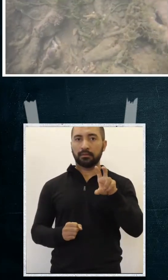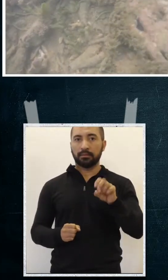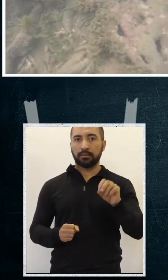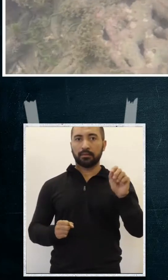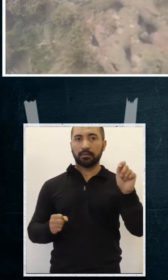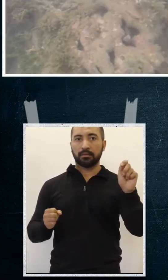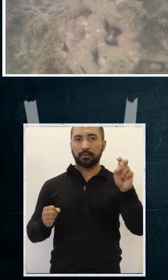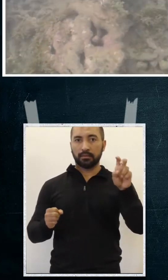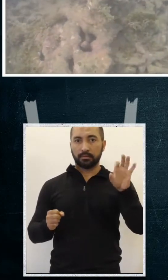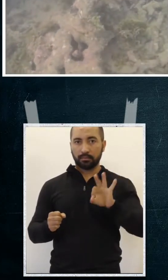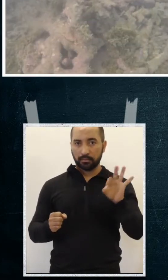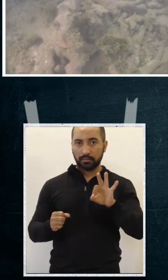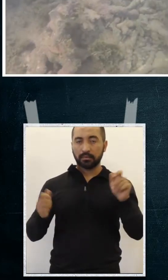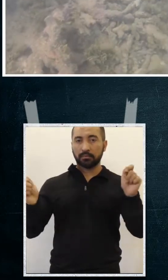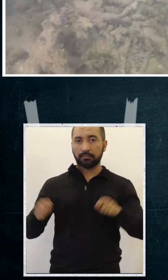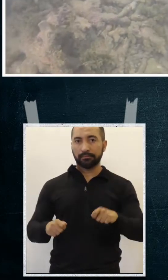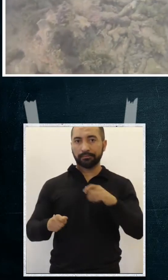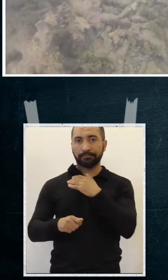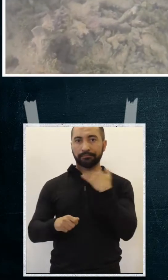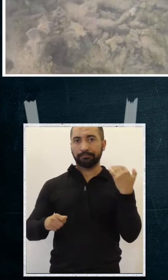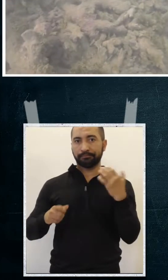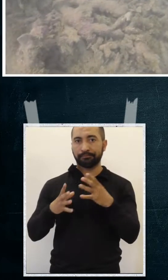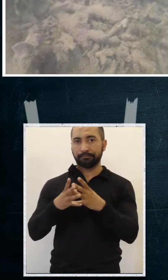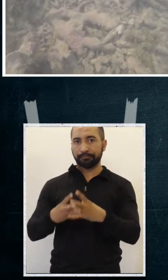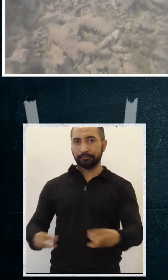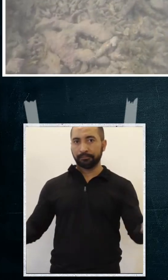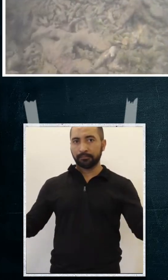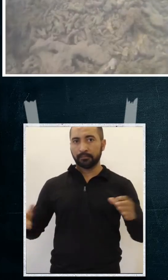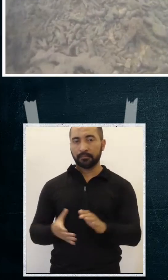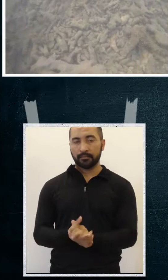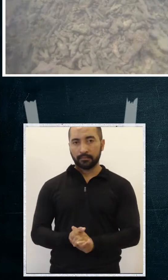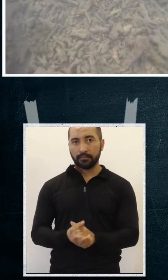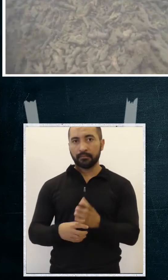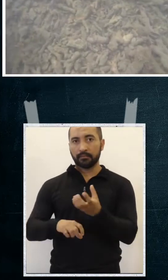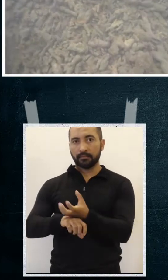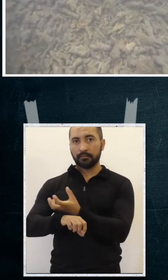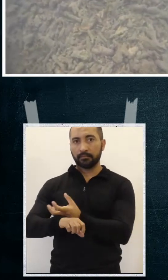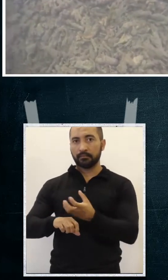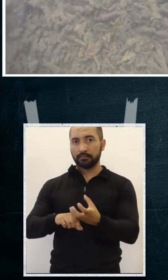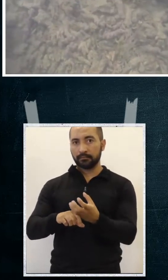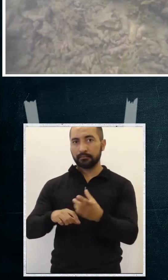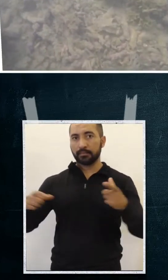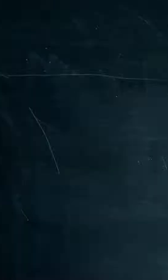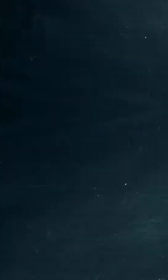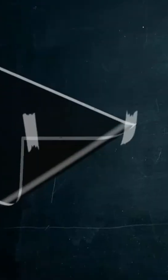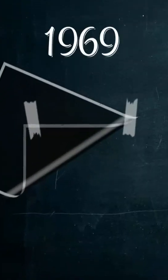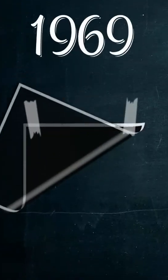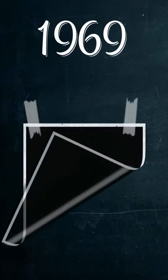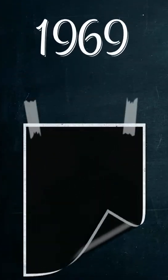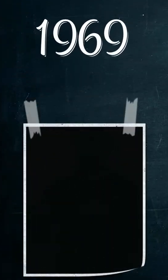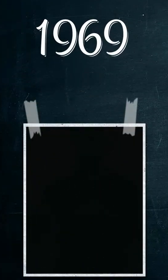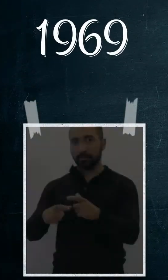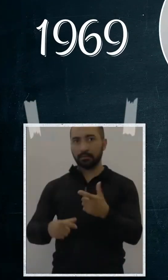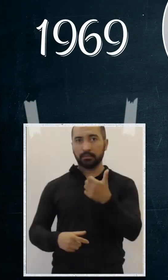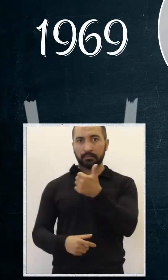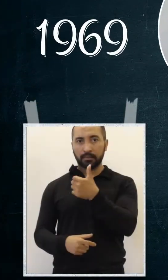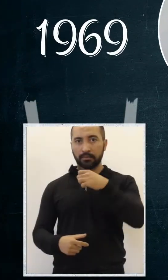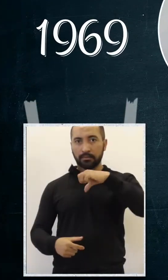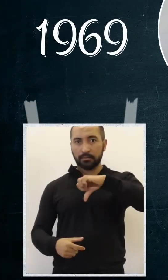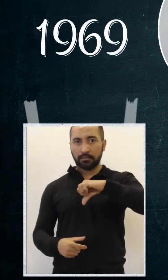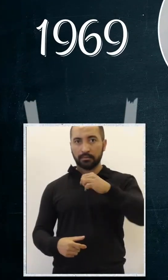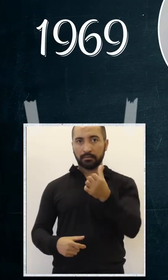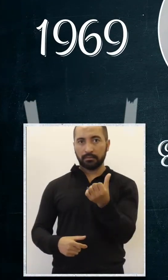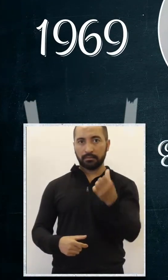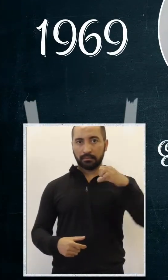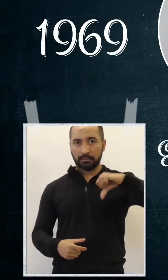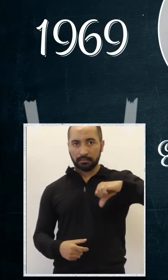risco. Nos últimos anos, foi observado que a área de ocorrência da população de Mucismilia hart sofreu grandes reduções. Em 1969,